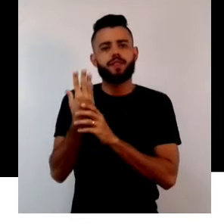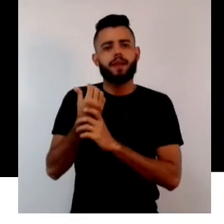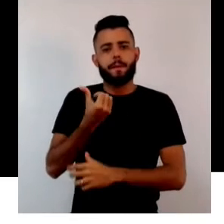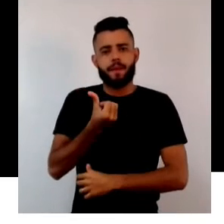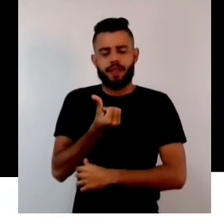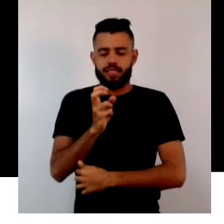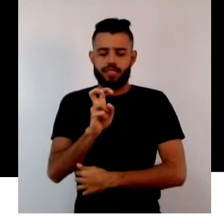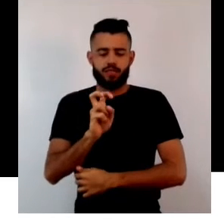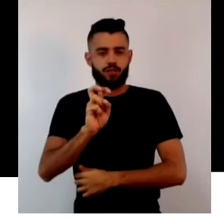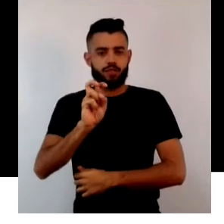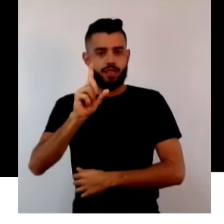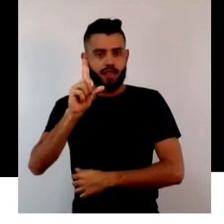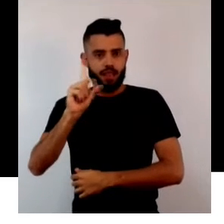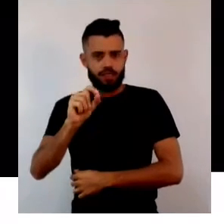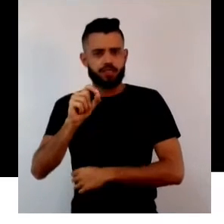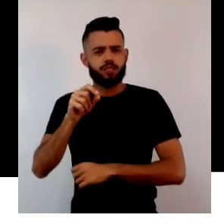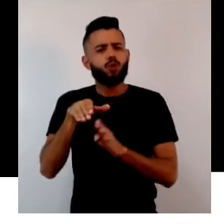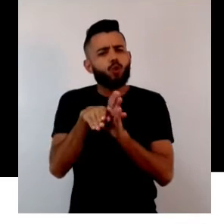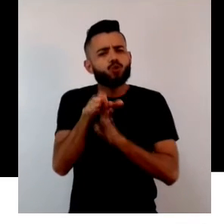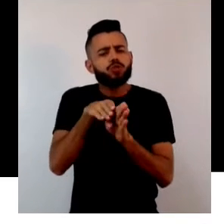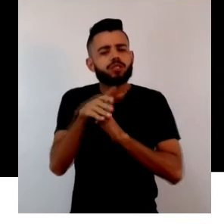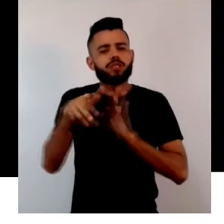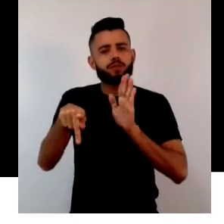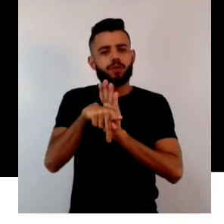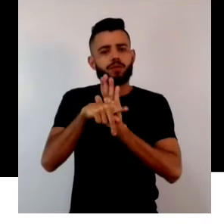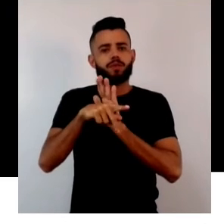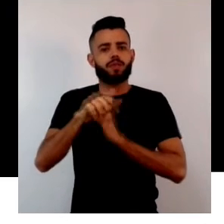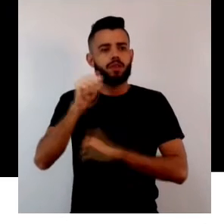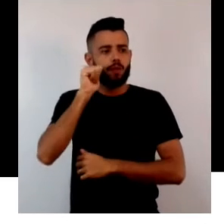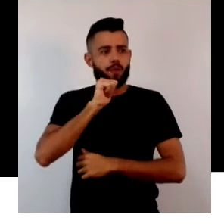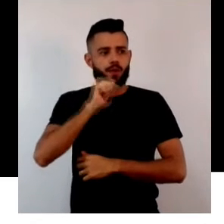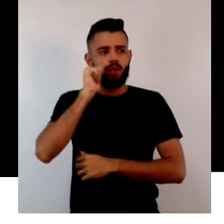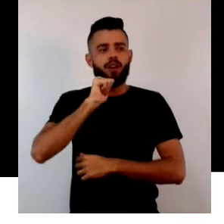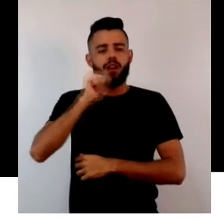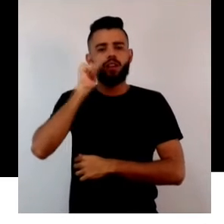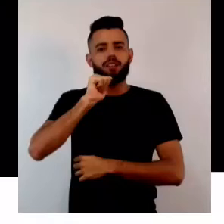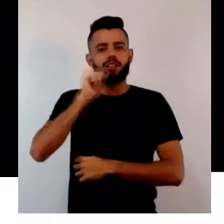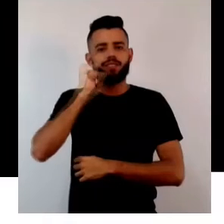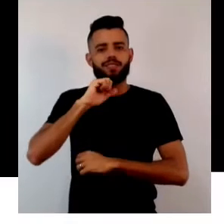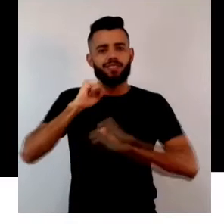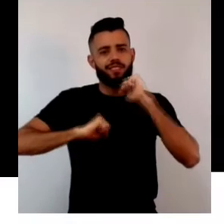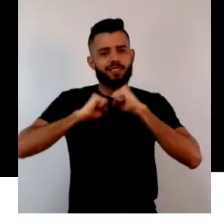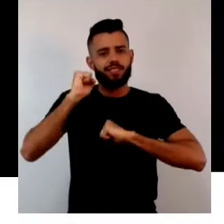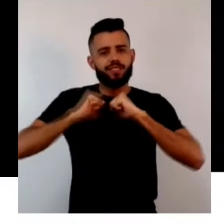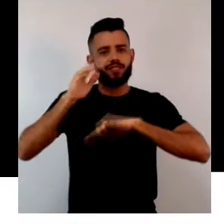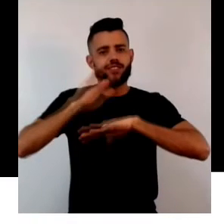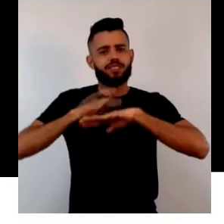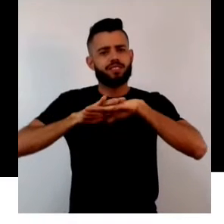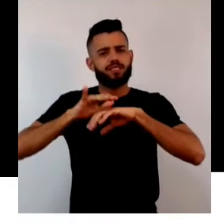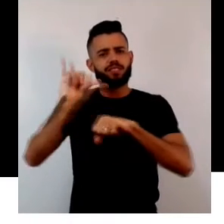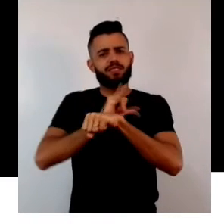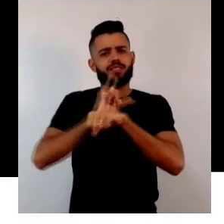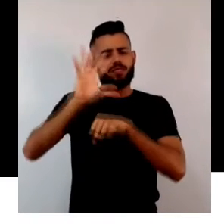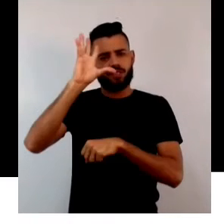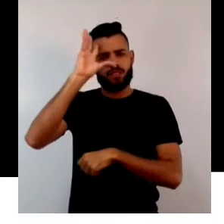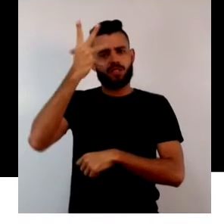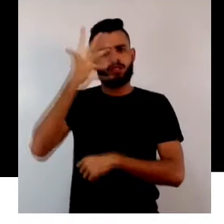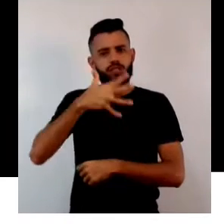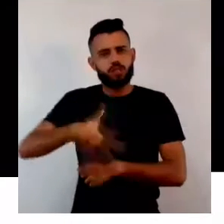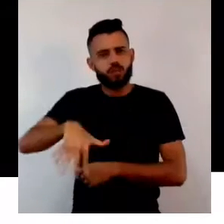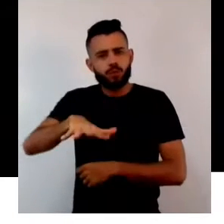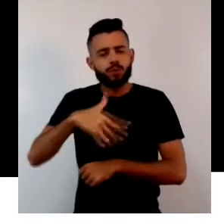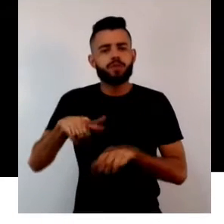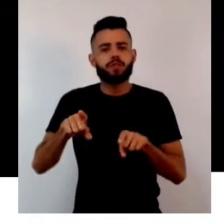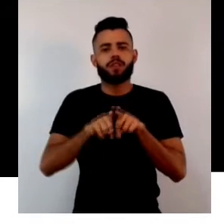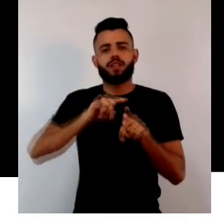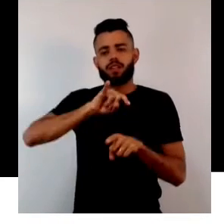criativa especializada em mulheres, que ajuda empresas a gerarem melhores soluções para esse público. E também a Jaqueline